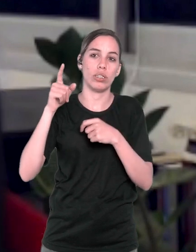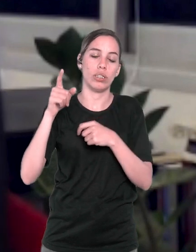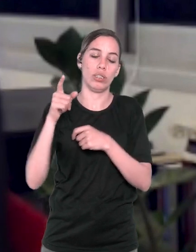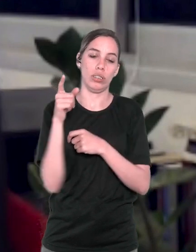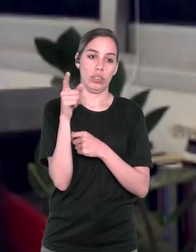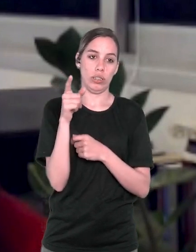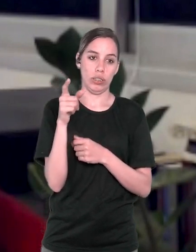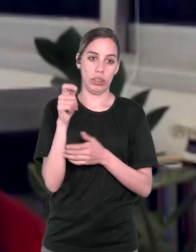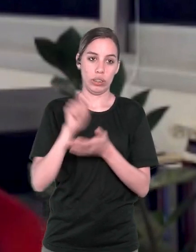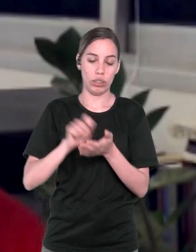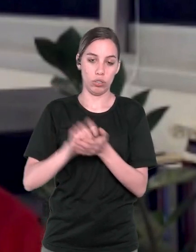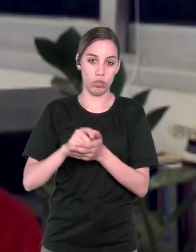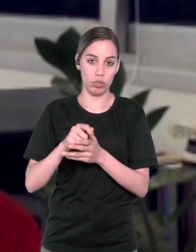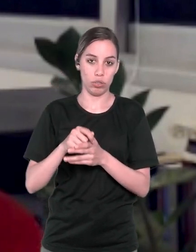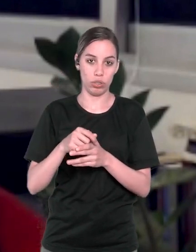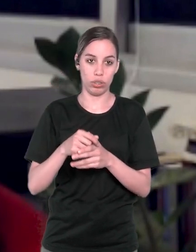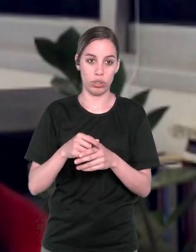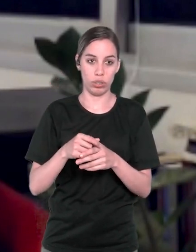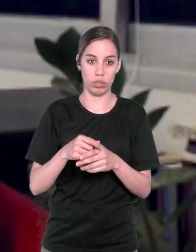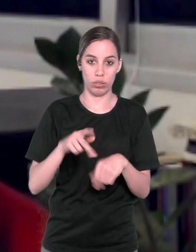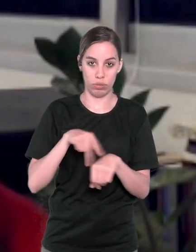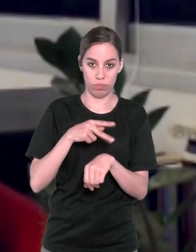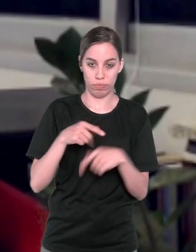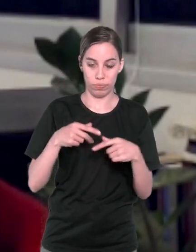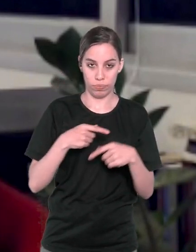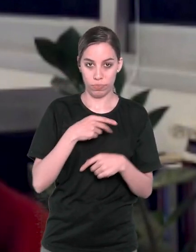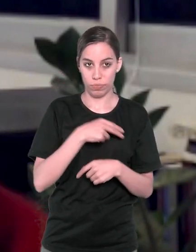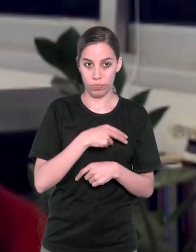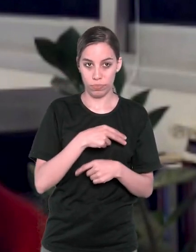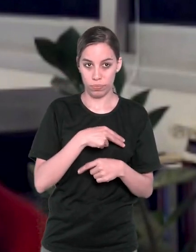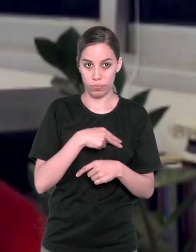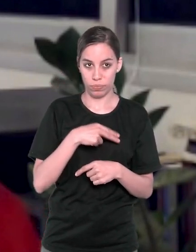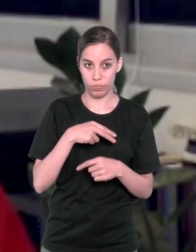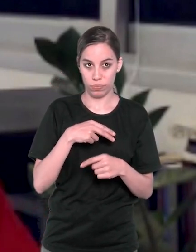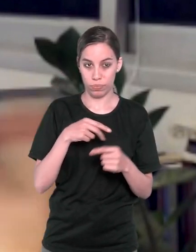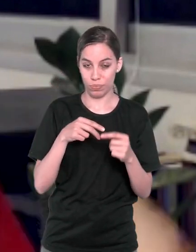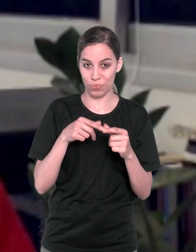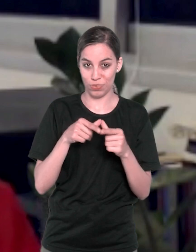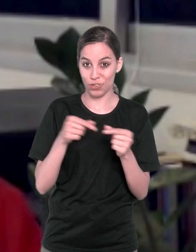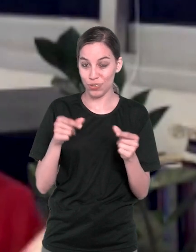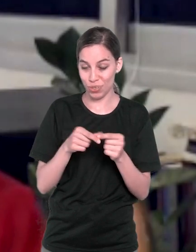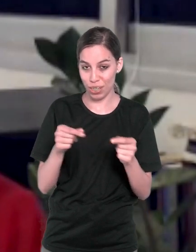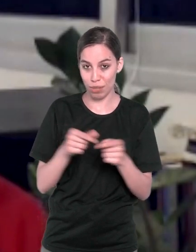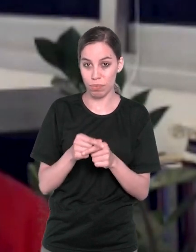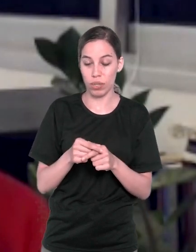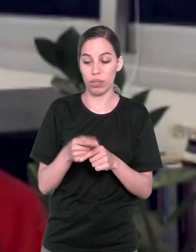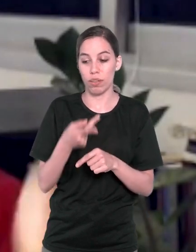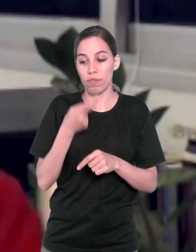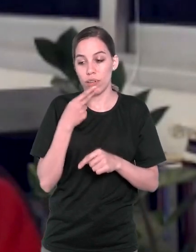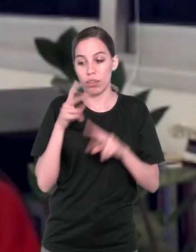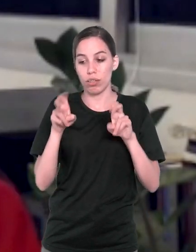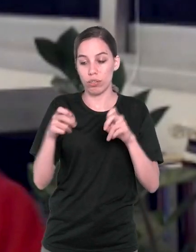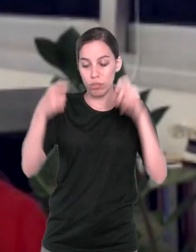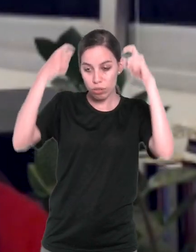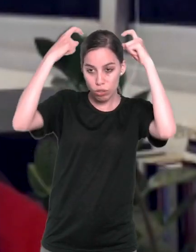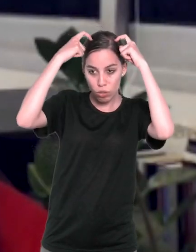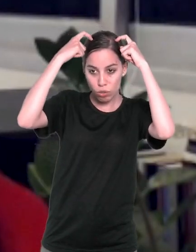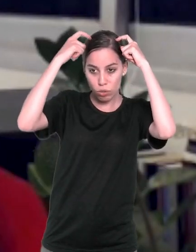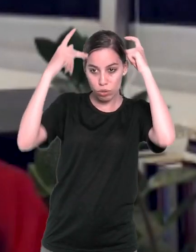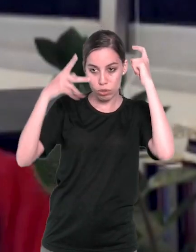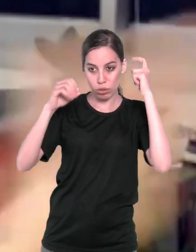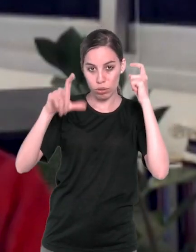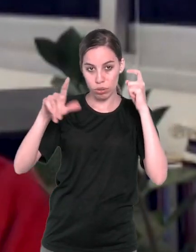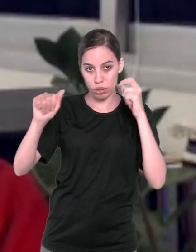Yoko Tawada, né, que escreveu um belíssimo livro chamado Memórias de um Urso Polar. Então, há uma parte dedicada a